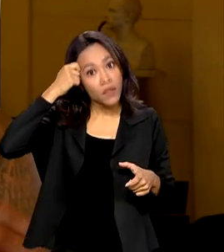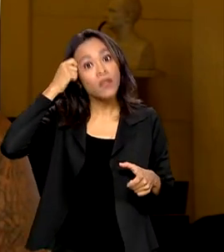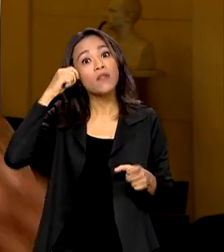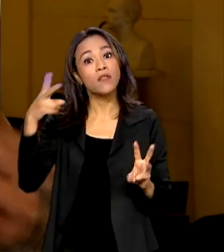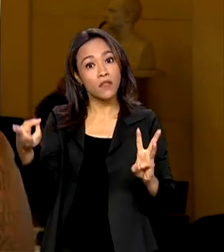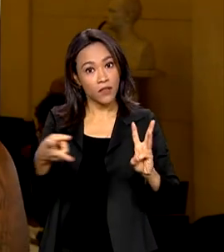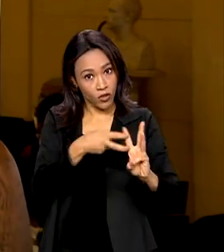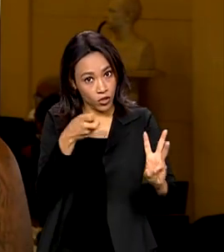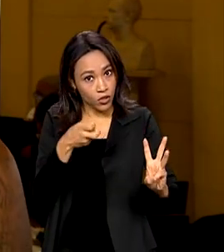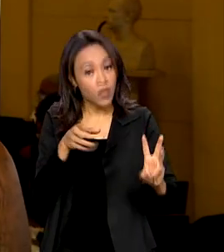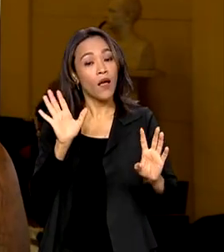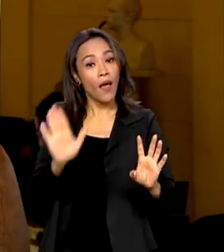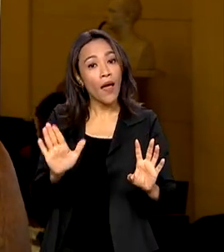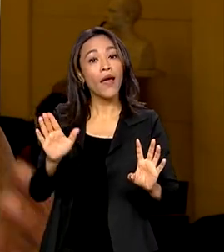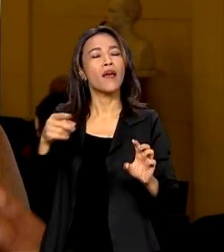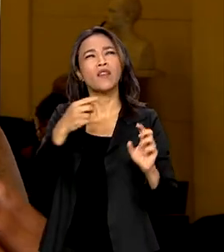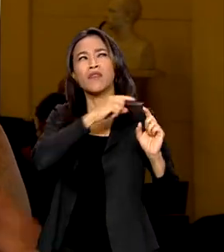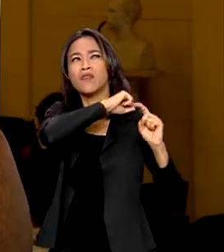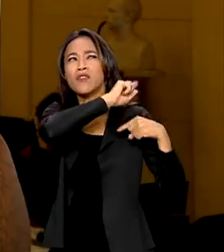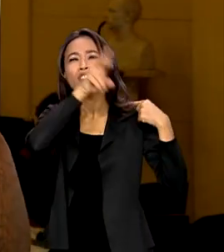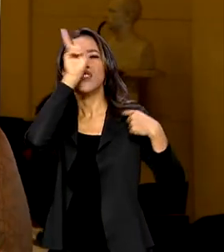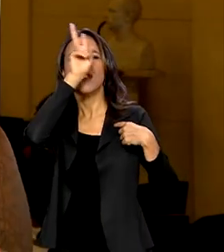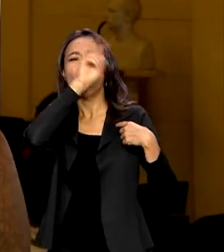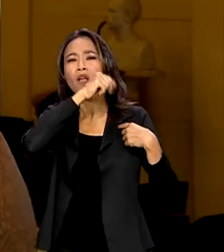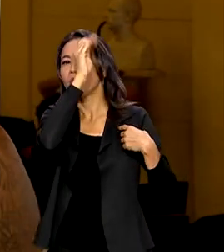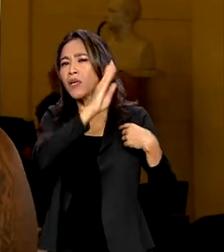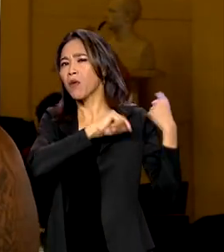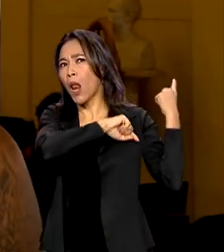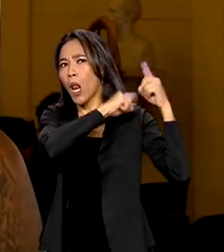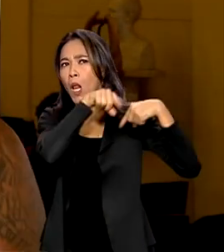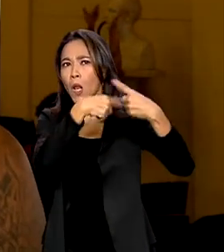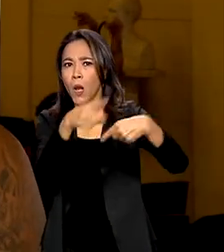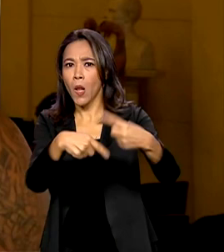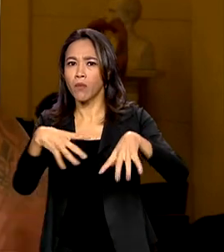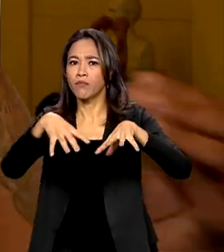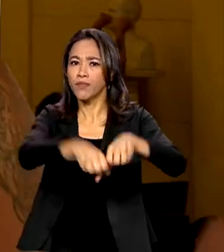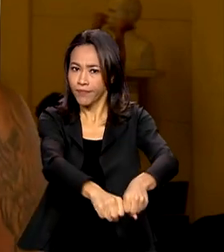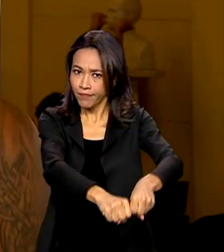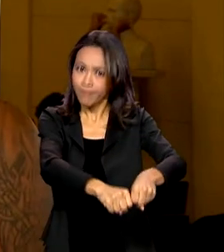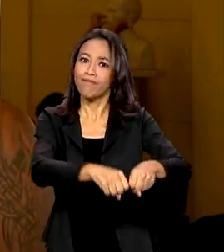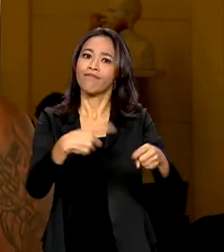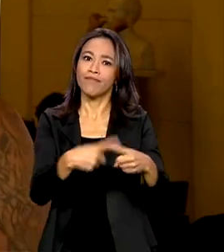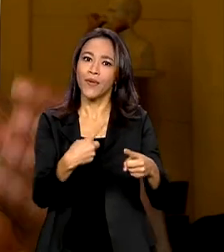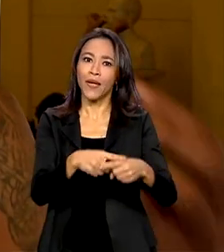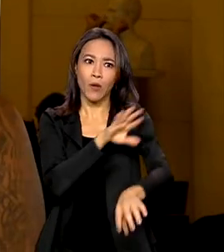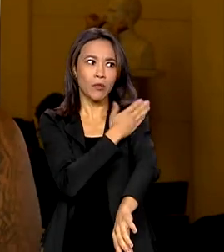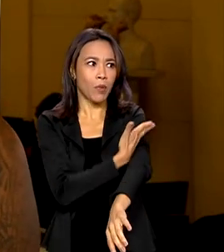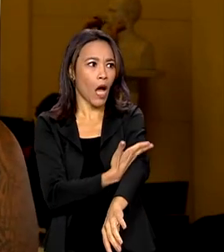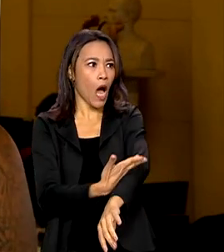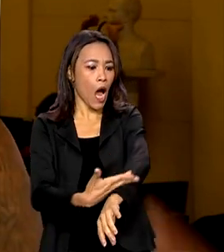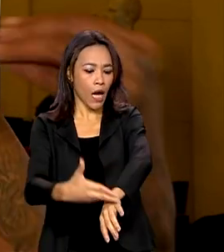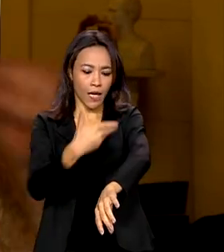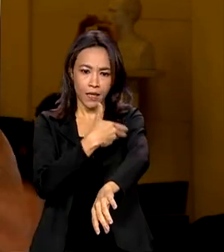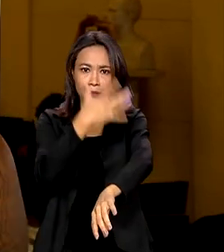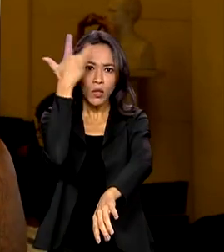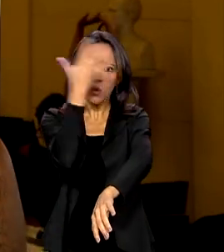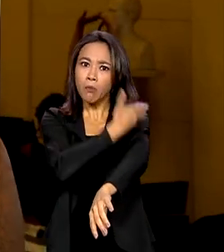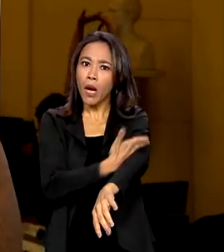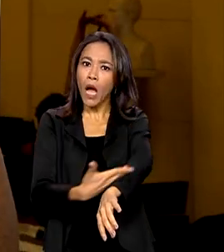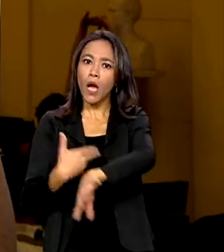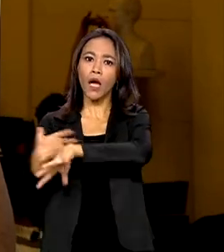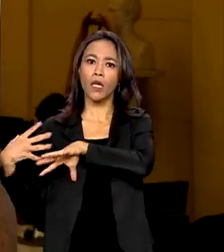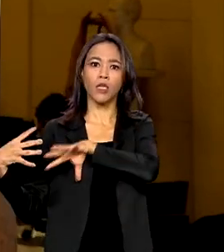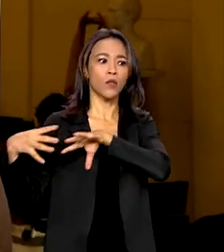indígenas. Esse é um processo colonial e esse processo colonial ele tem a ver muito com a questão da branquitude, porque foram pessoas brancas que